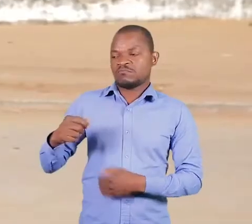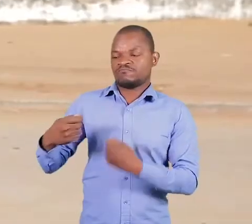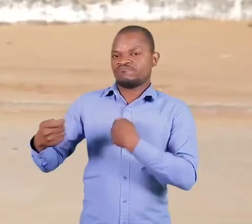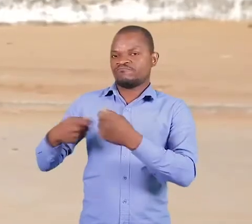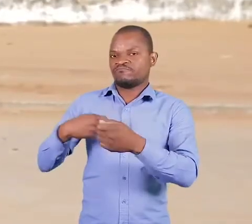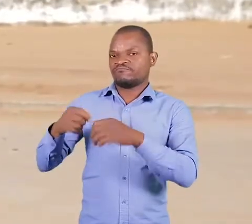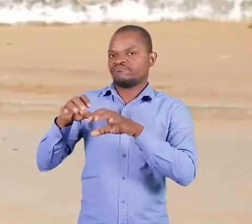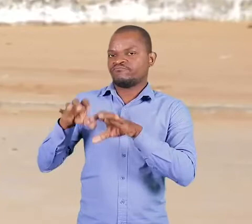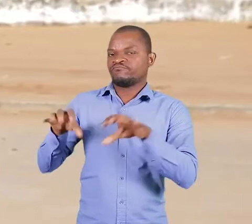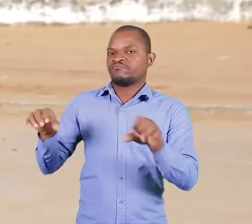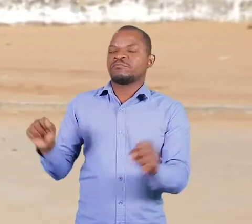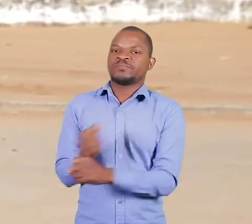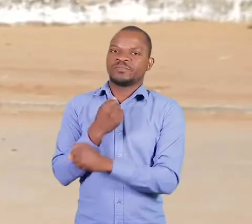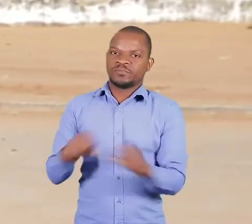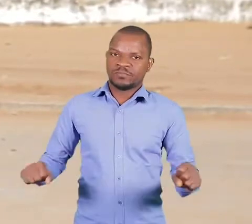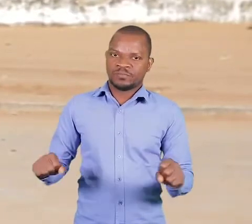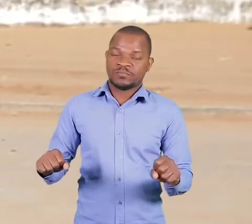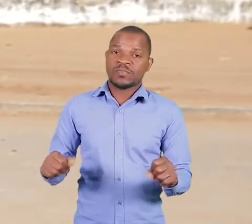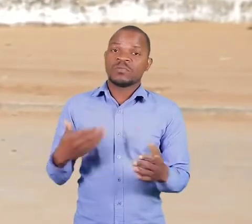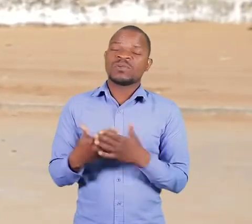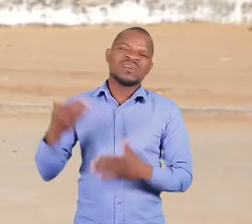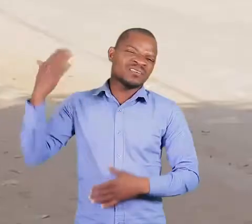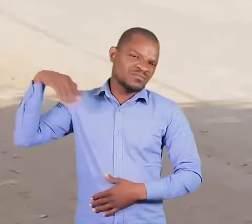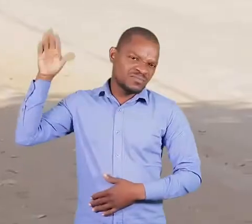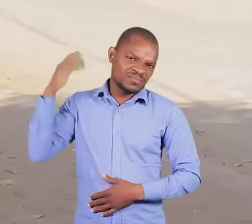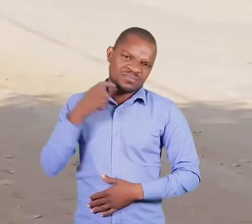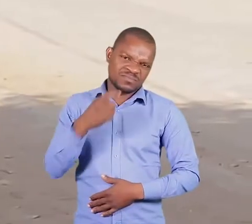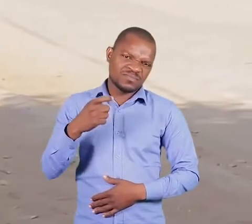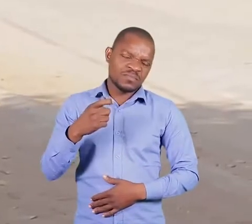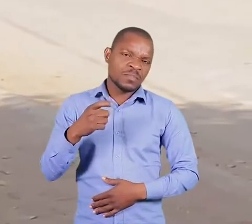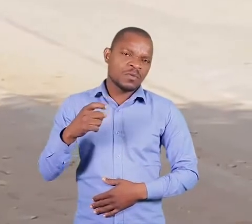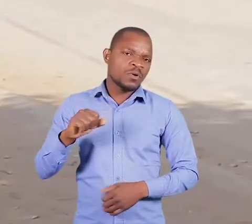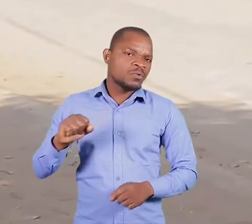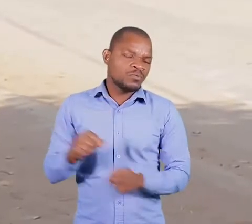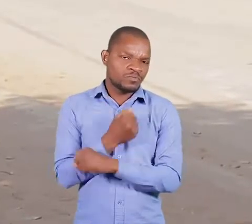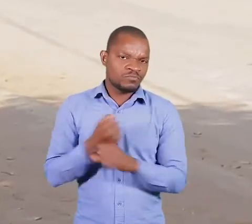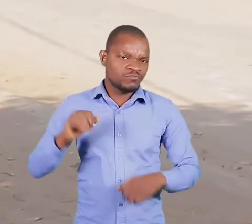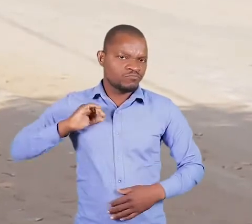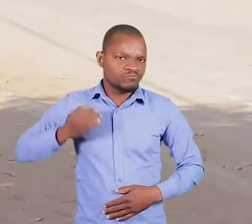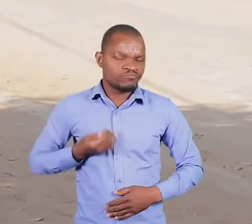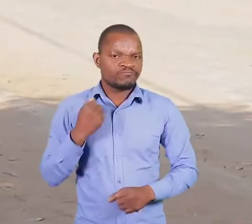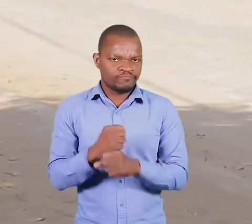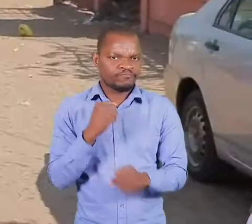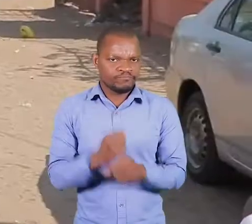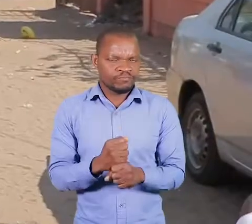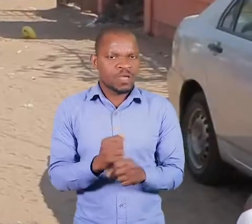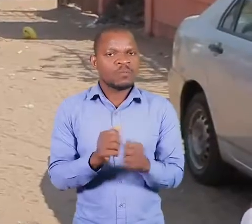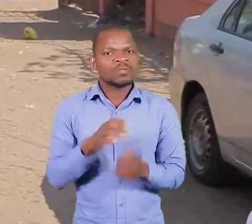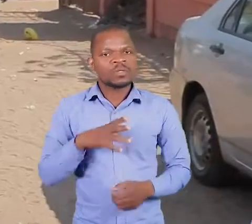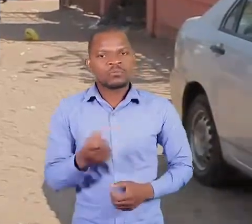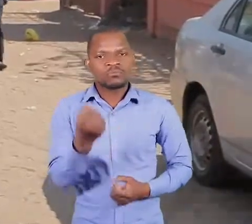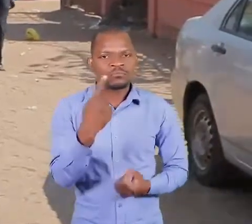né? Porque há muito tempo diziam que mulher não podia trabalhar. Hoje, as que ultrapassaram essa barreira enfrentam outras